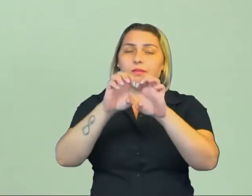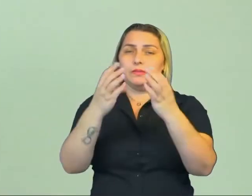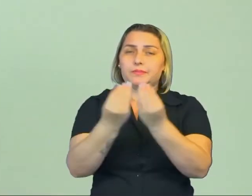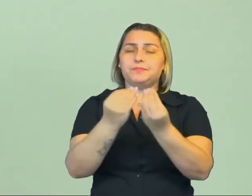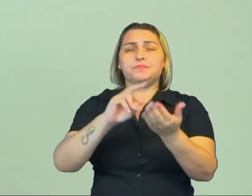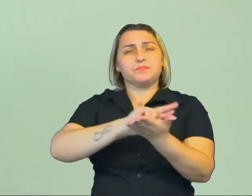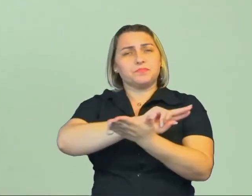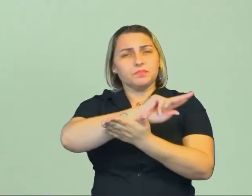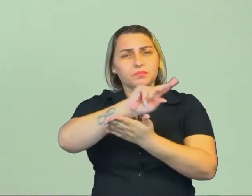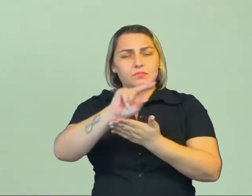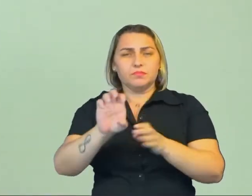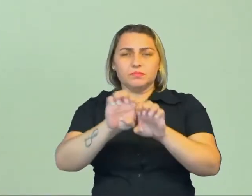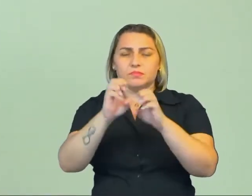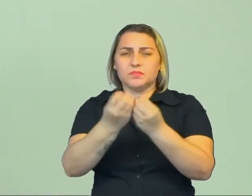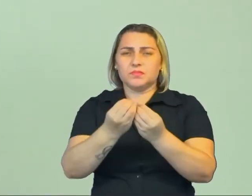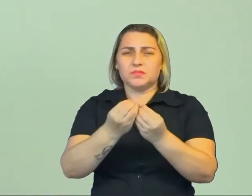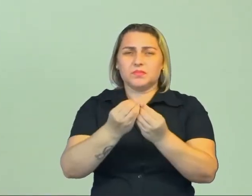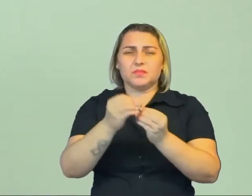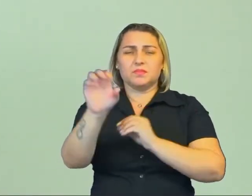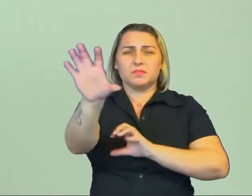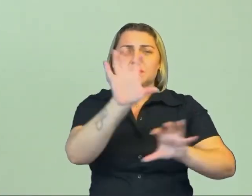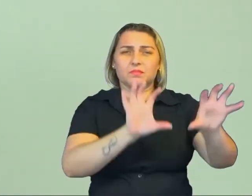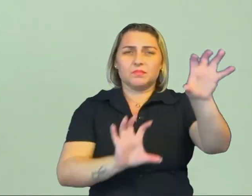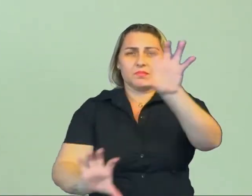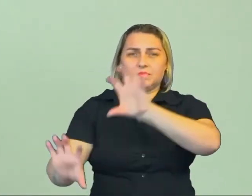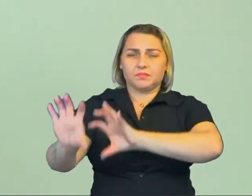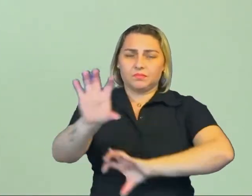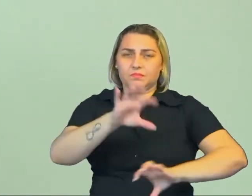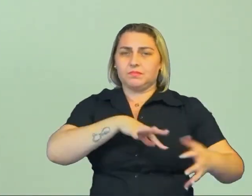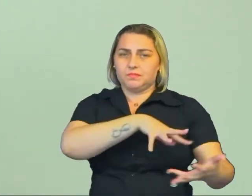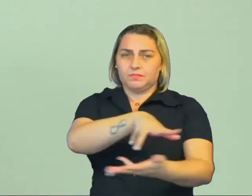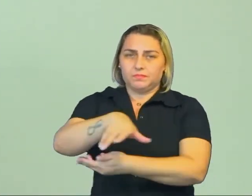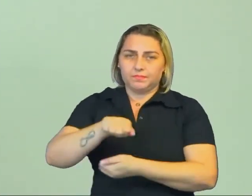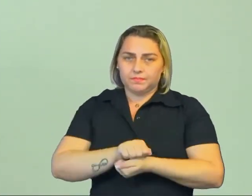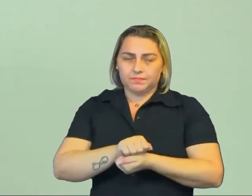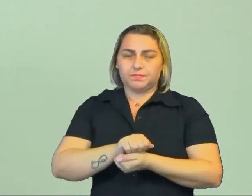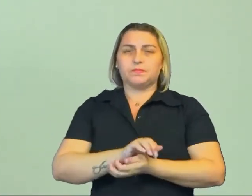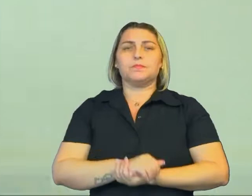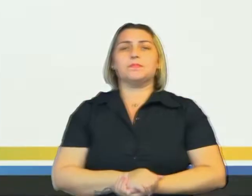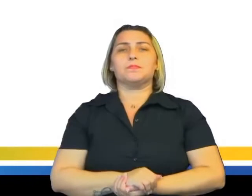existem milhares de ecossistemas espalhados por todo o nosso planeta.